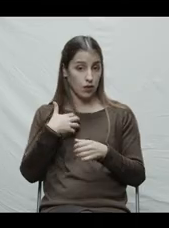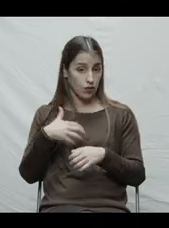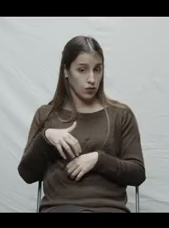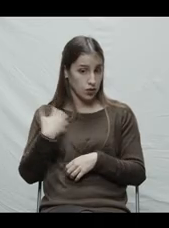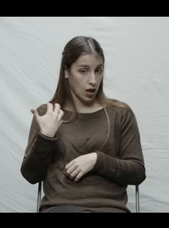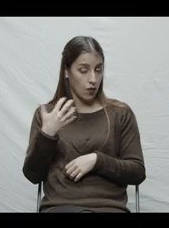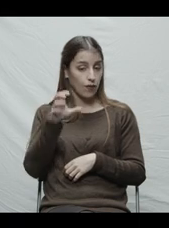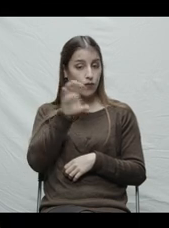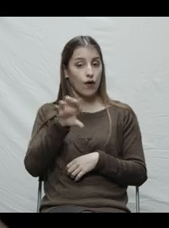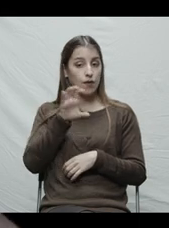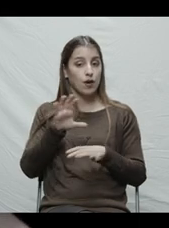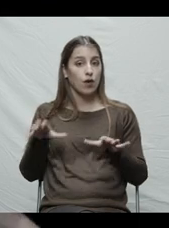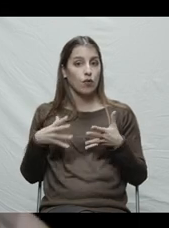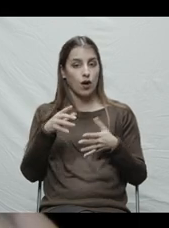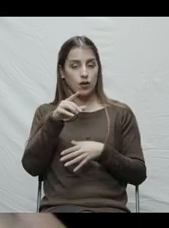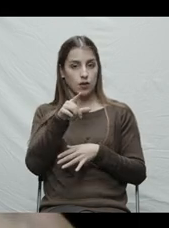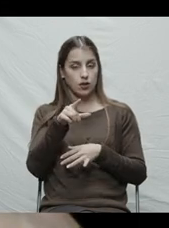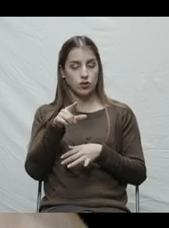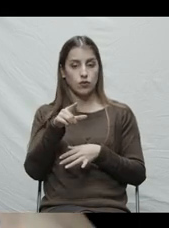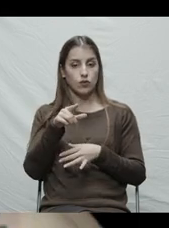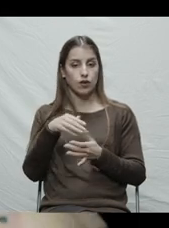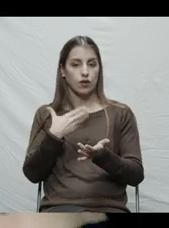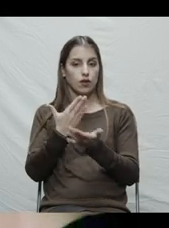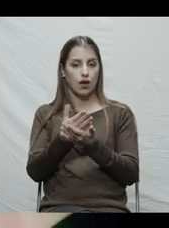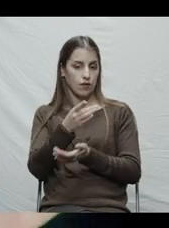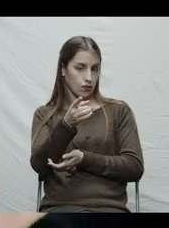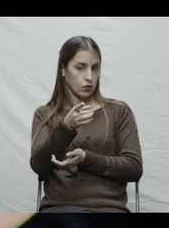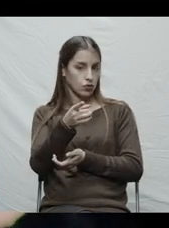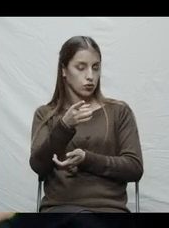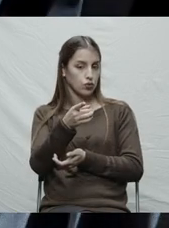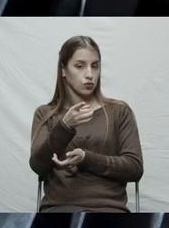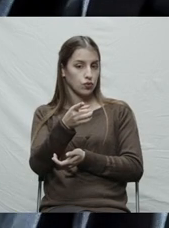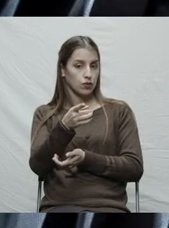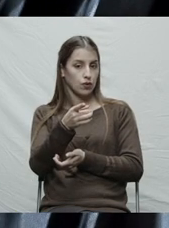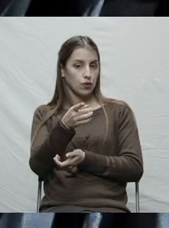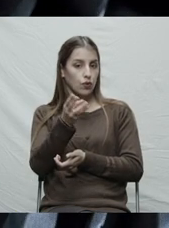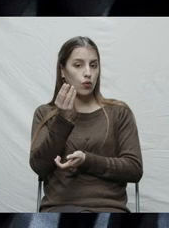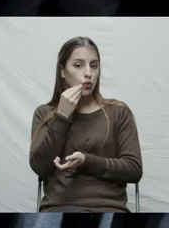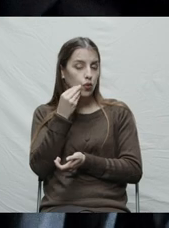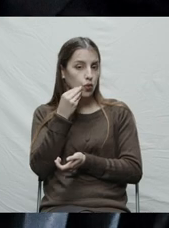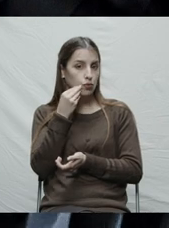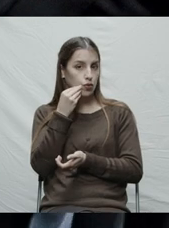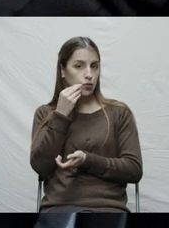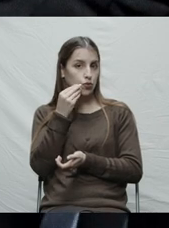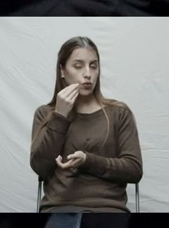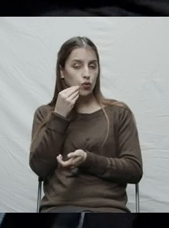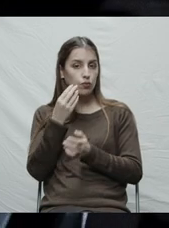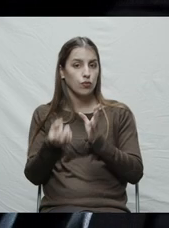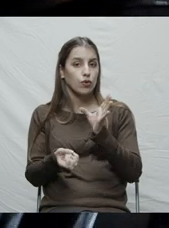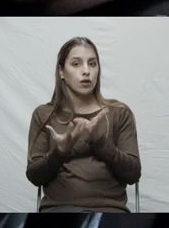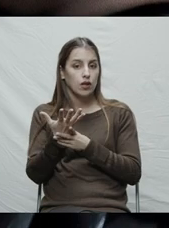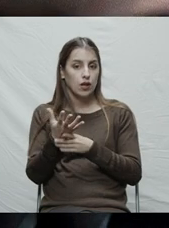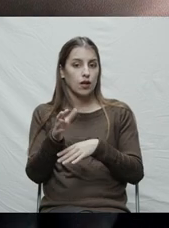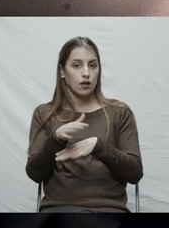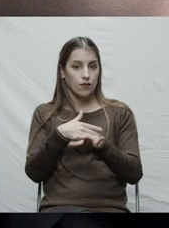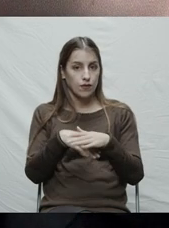Bruno Lato. De que forma é que isto vos inspira? De que maneira é que isto vos leva a criar a